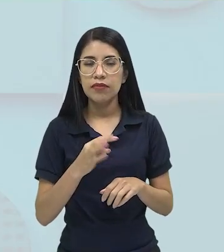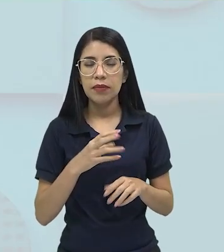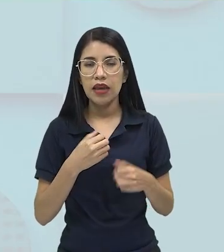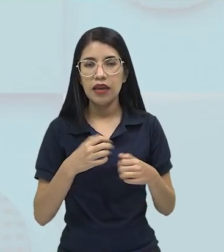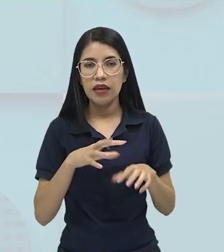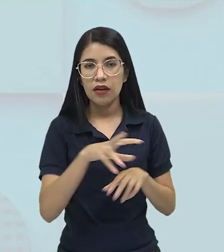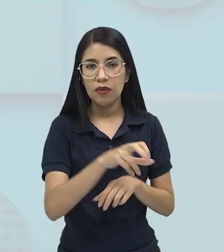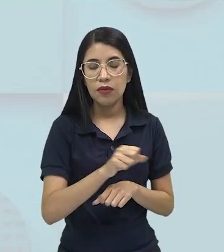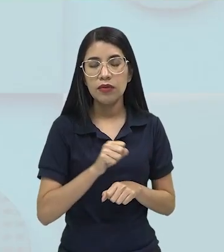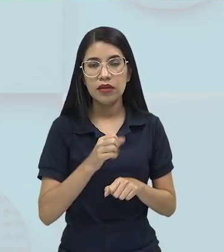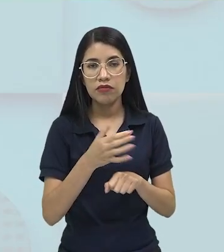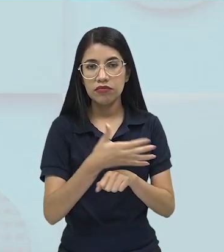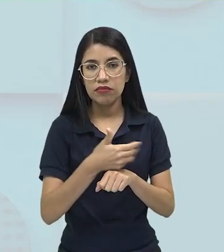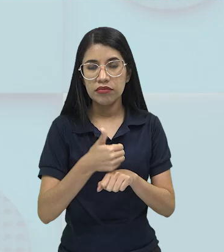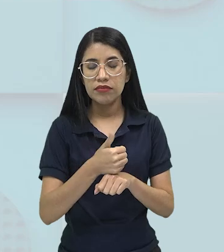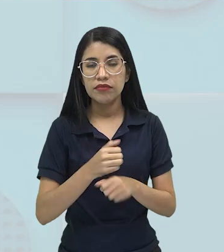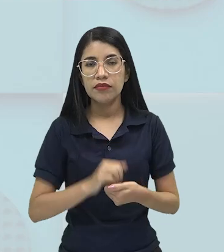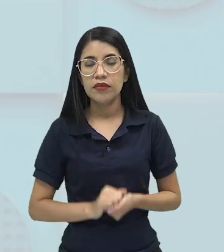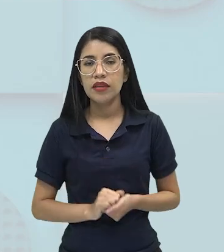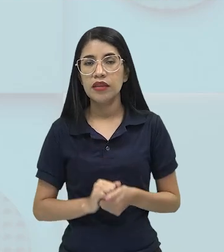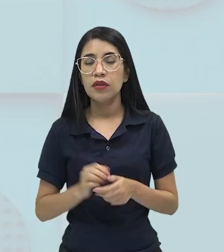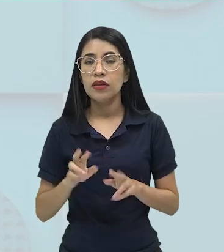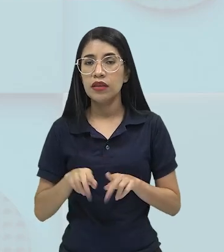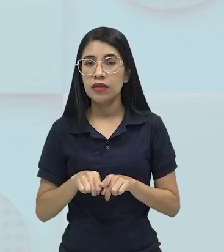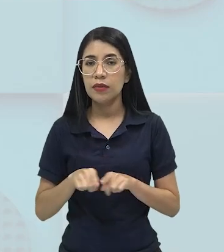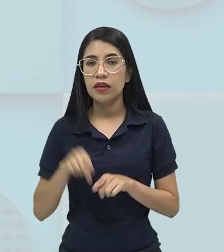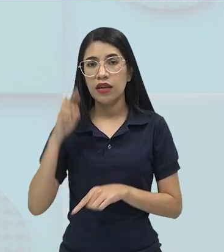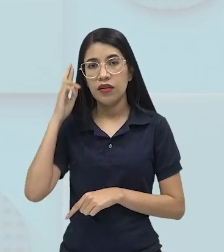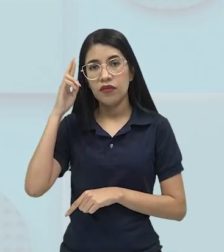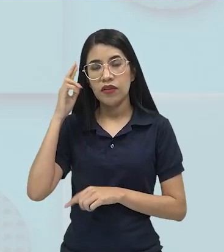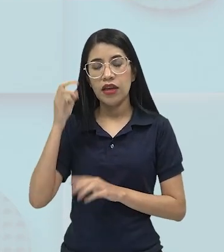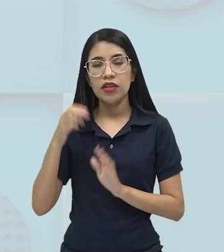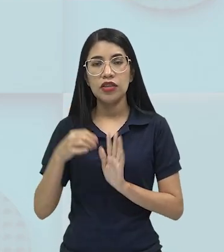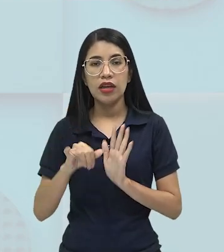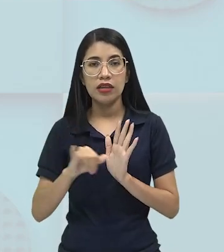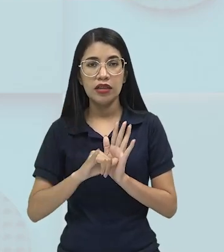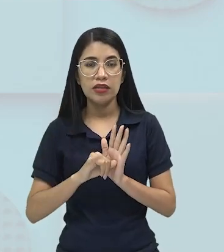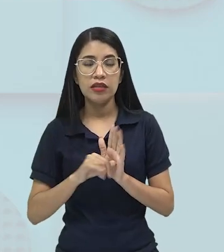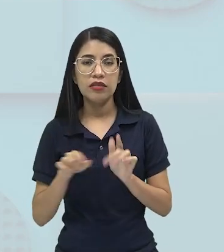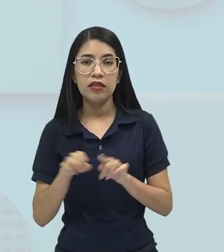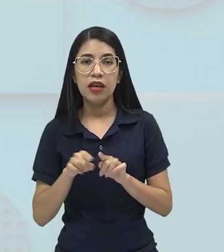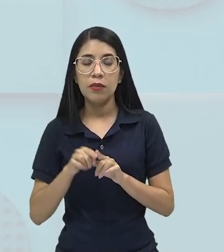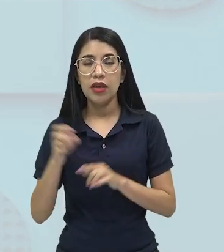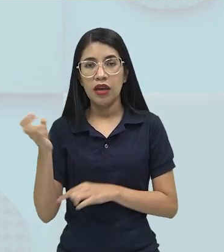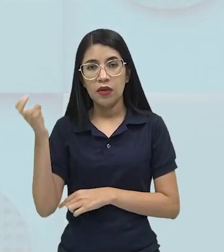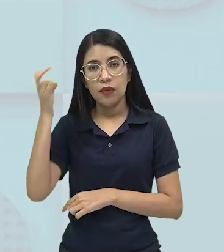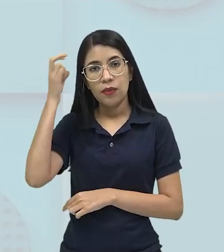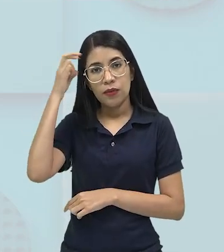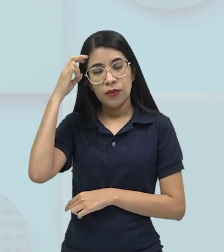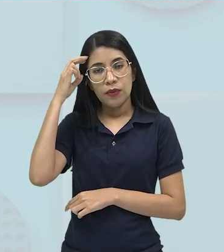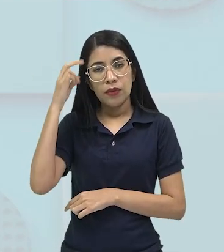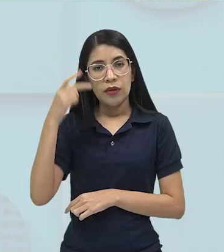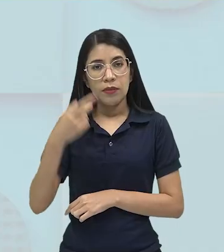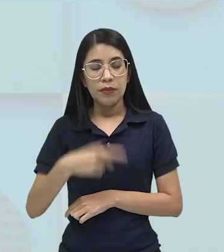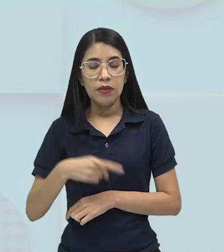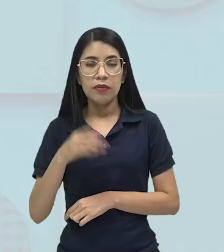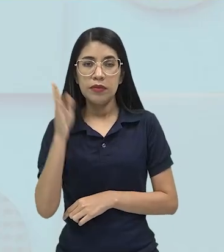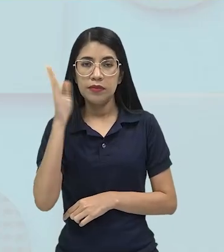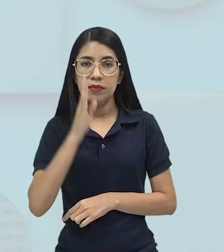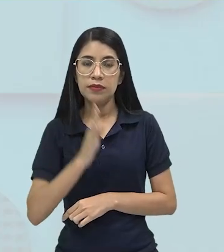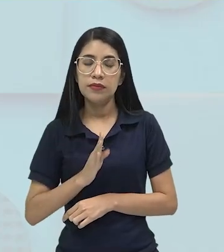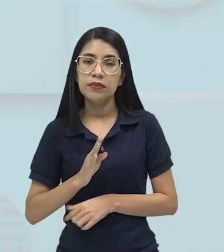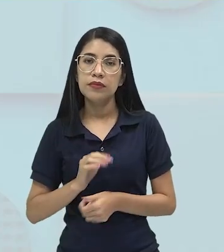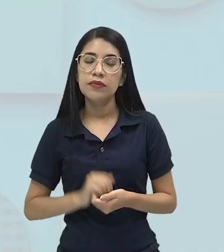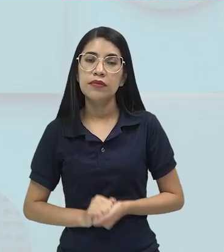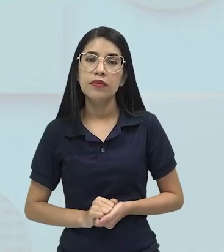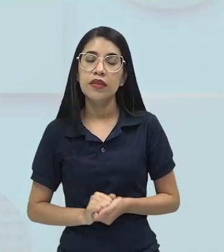reflexão a respeito dessa questão da identidade, da resistência cultural, né, no contexto brasileiro, o